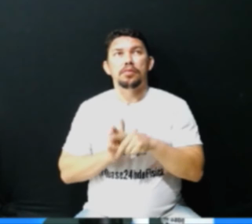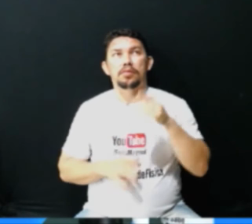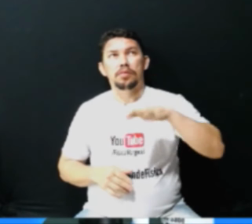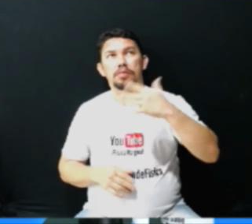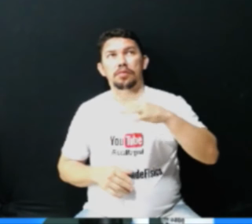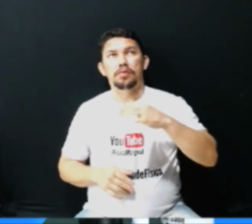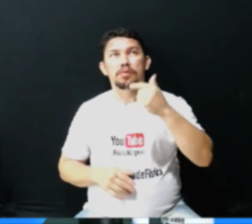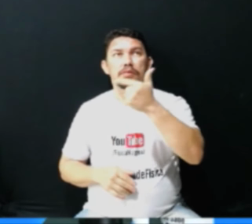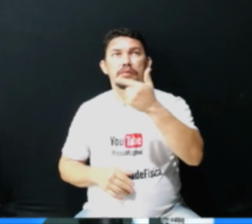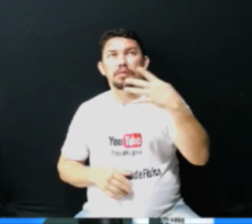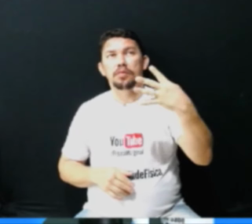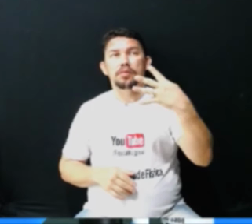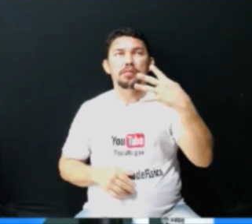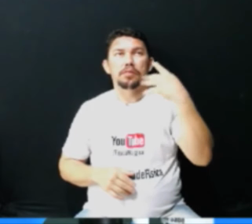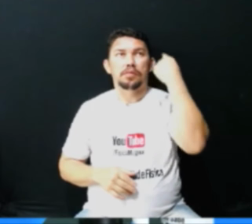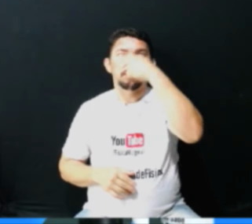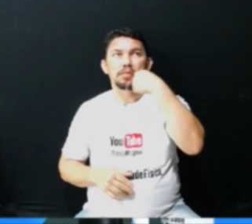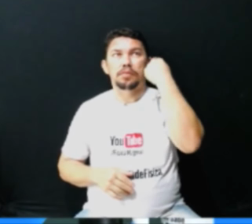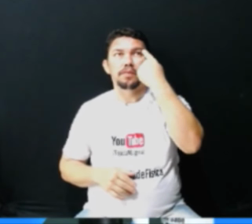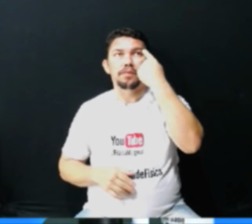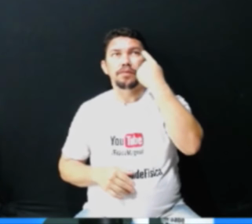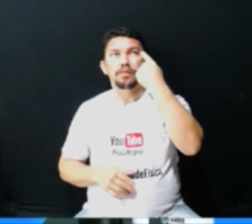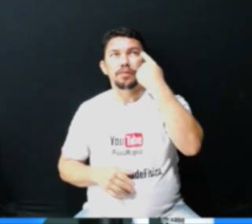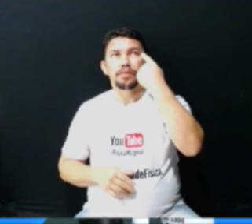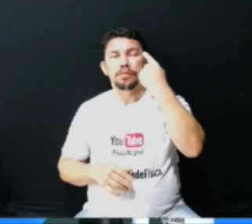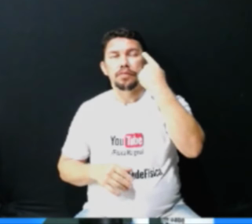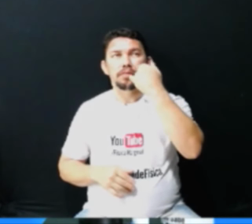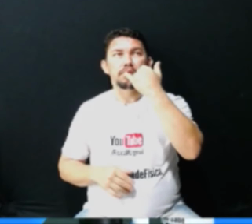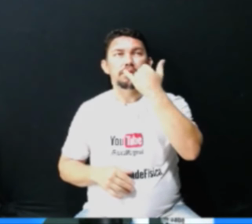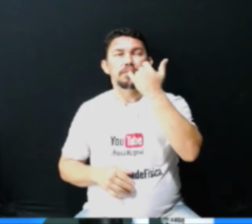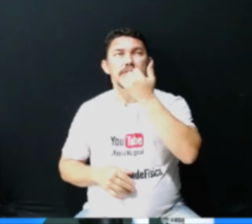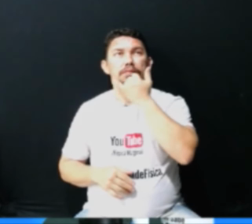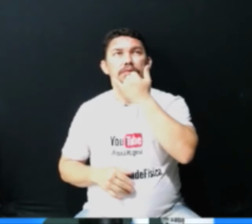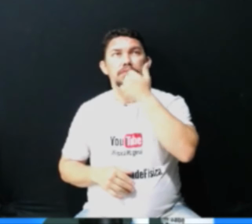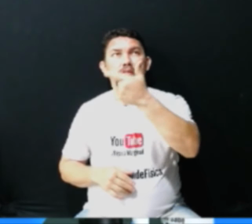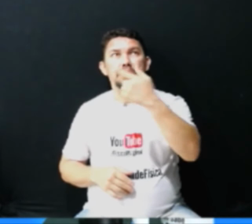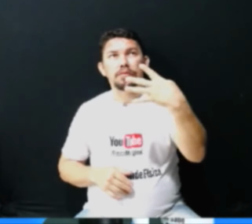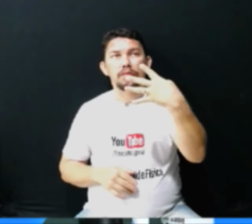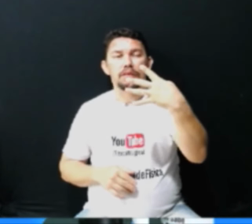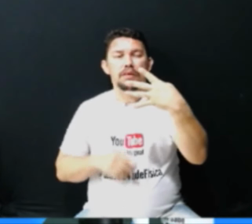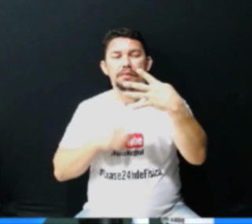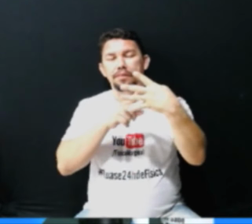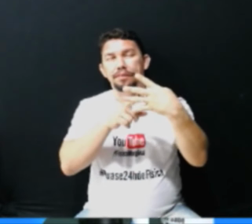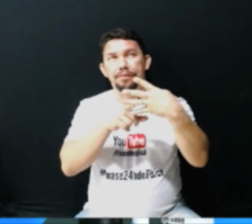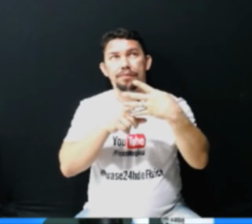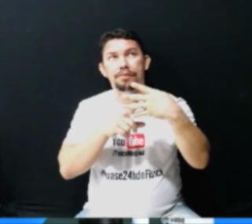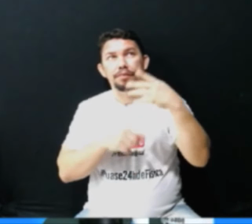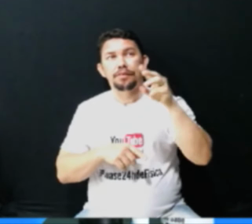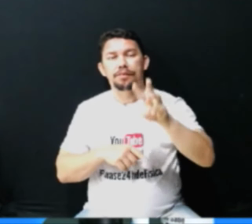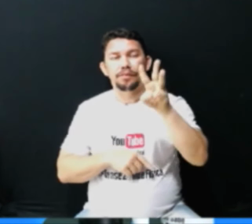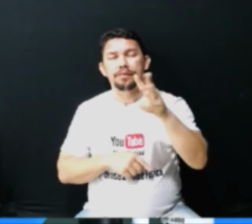volts. Aqui eu não sei se isso é um erro na programação ou se quem fez o aplicativo está considerando